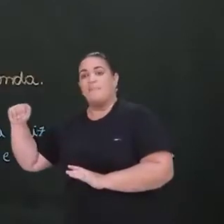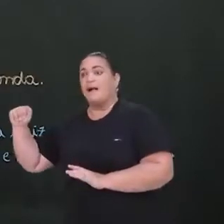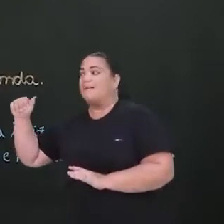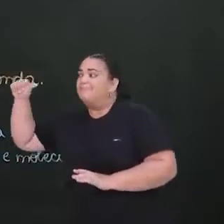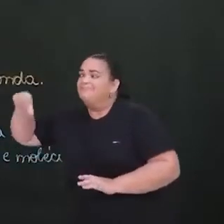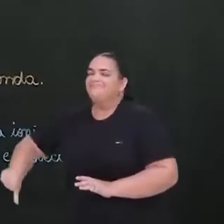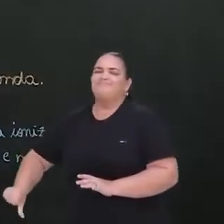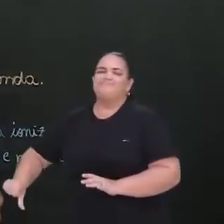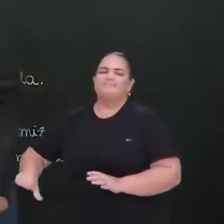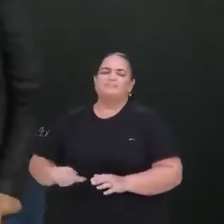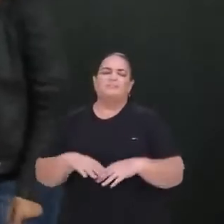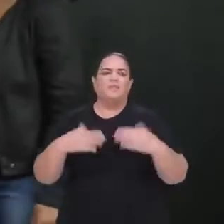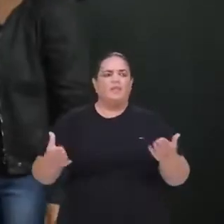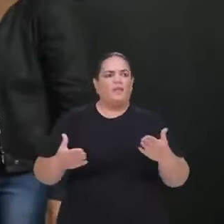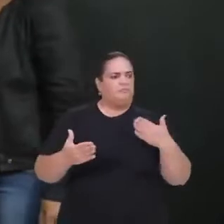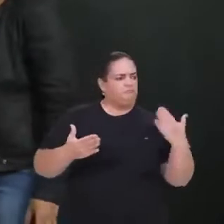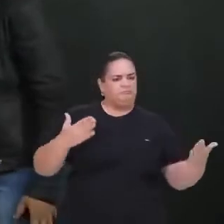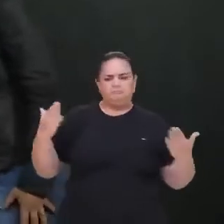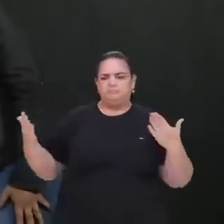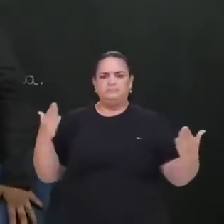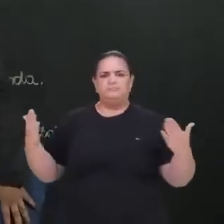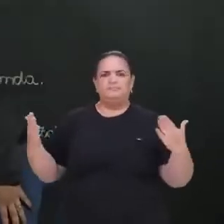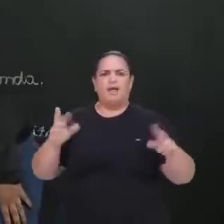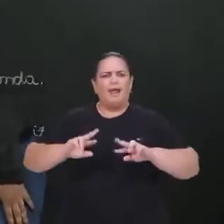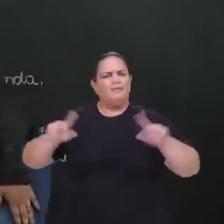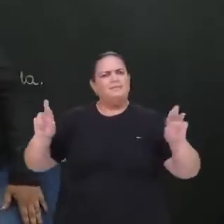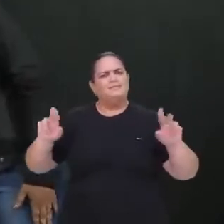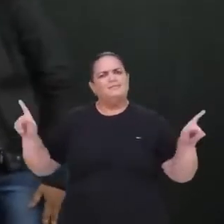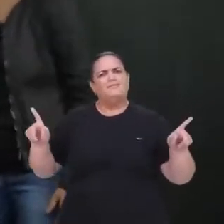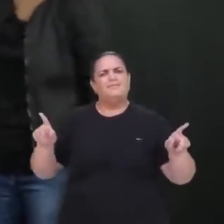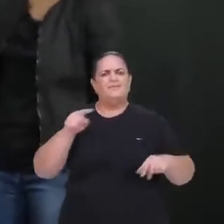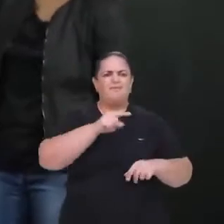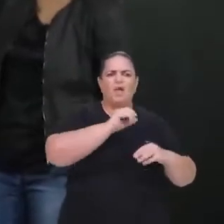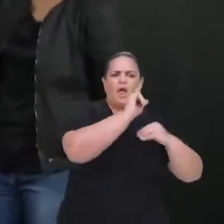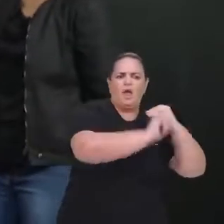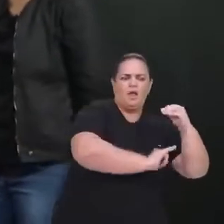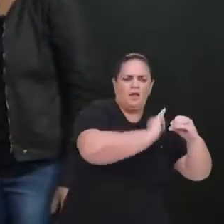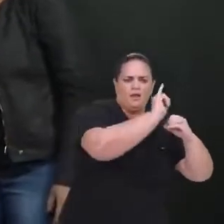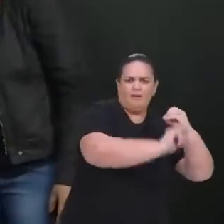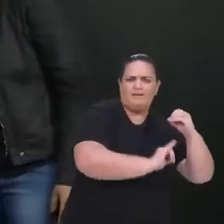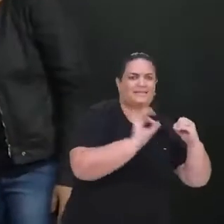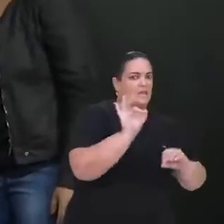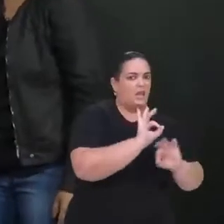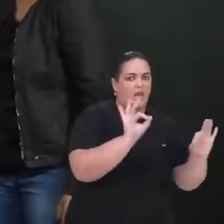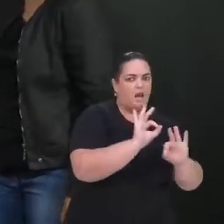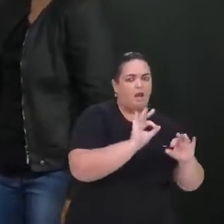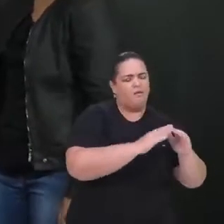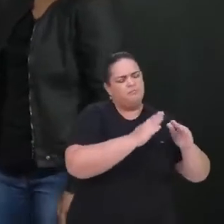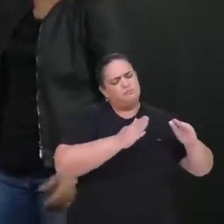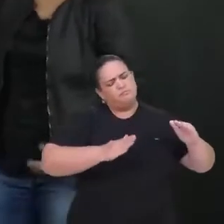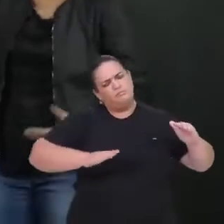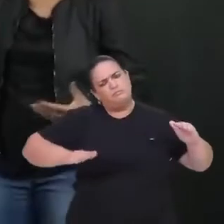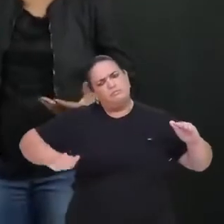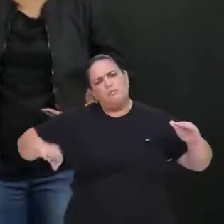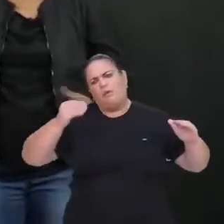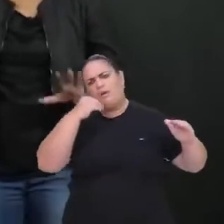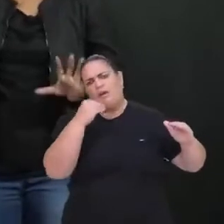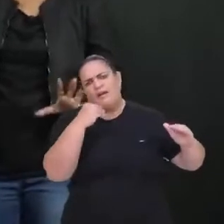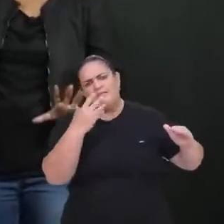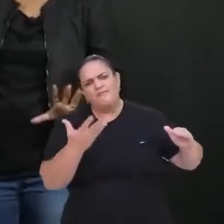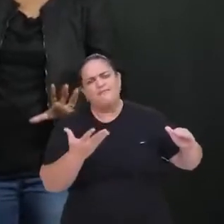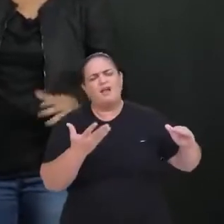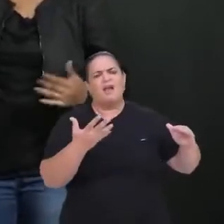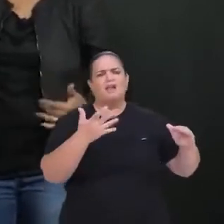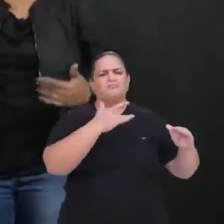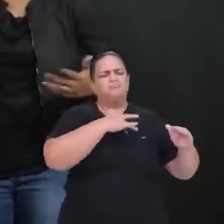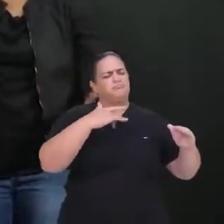você entendeu a diferença entre uma radiação não ionizante, de baixa frequência, de baixa energia,